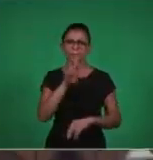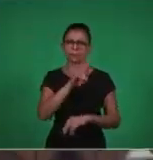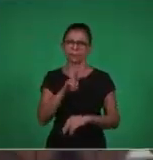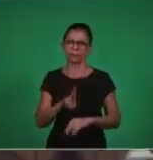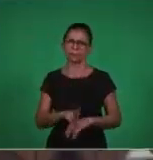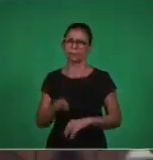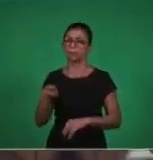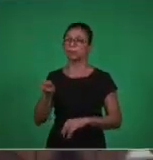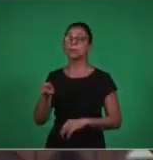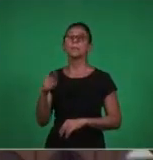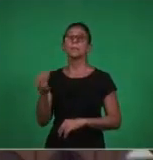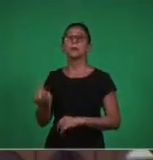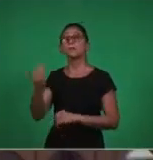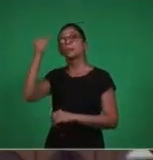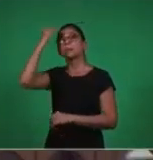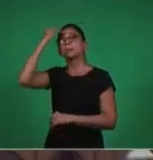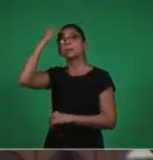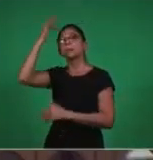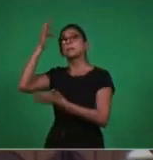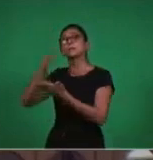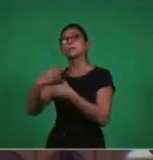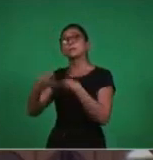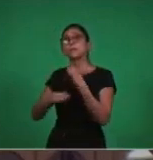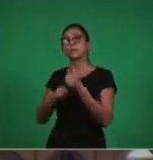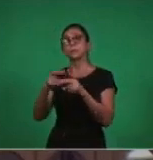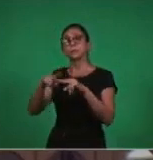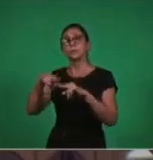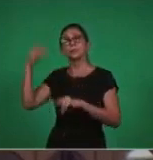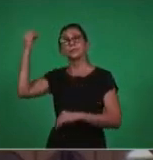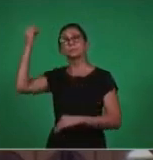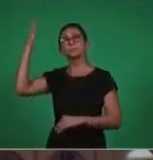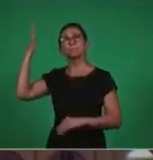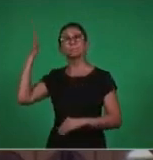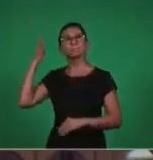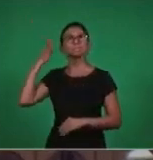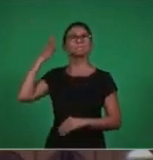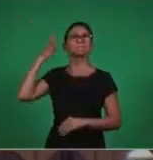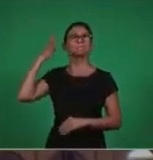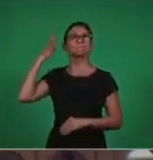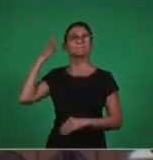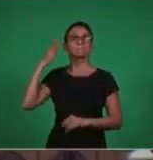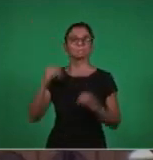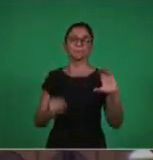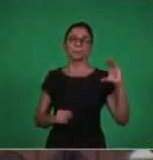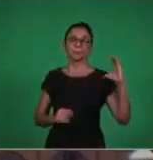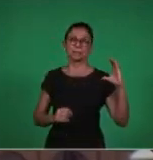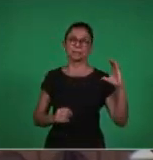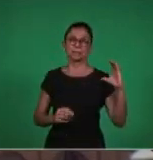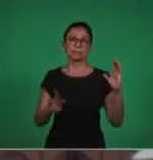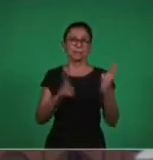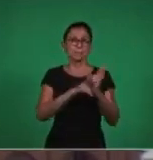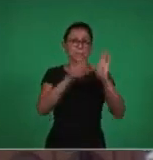fé? Pela revelação. Porque a ciência é daqui do homem.